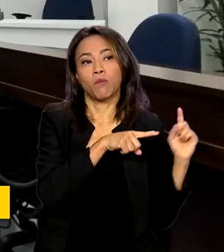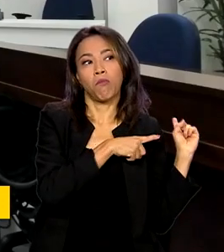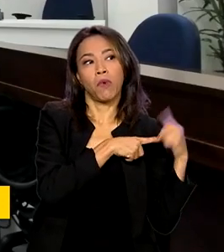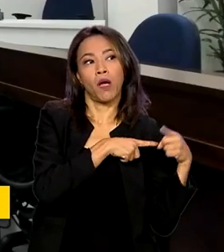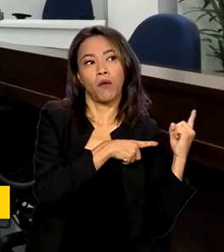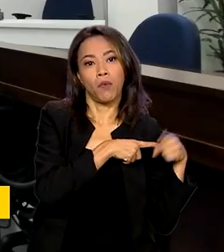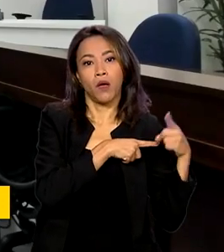Central